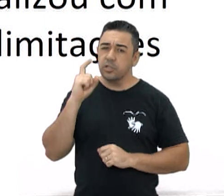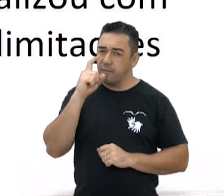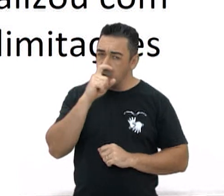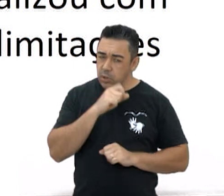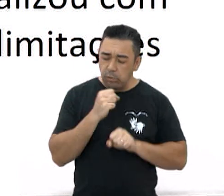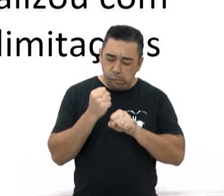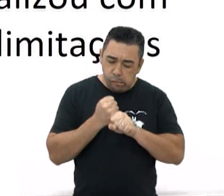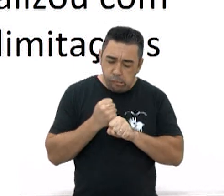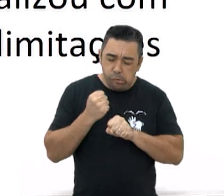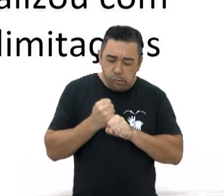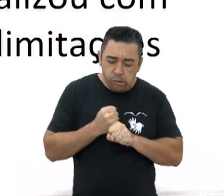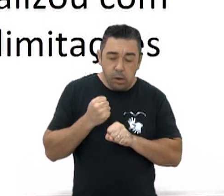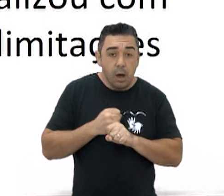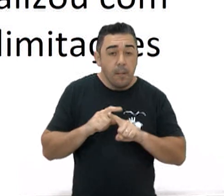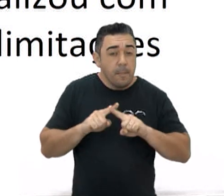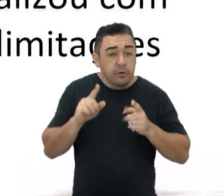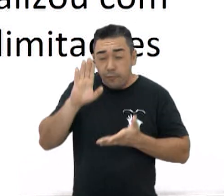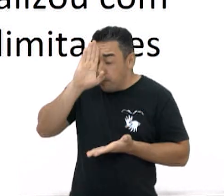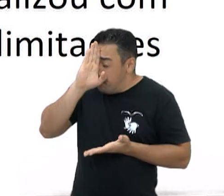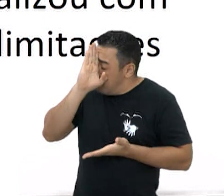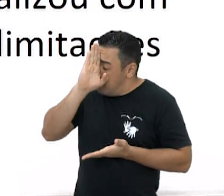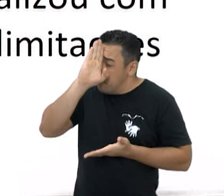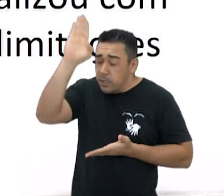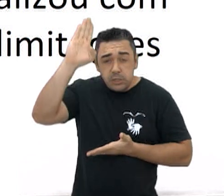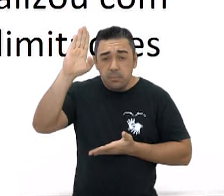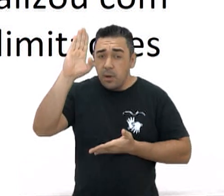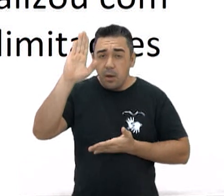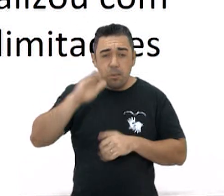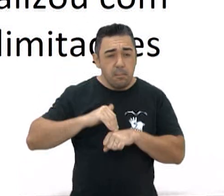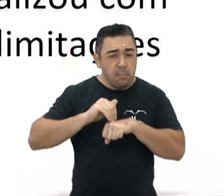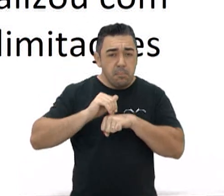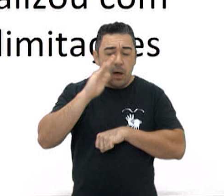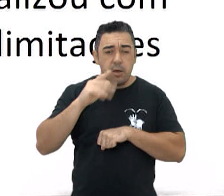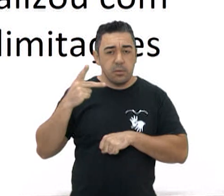mas é considerada a obra máxima do Aleijadinho.